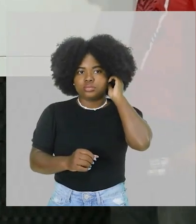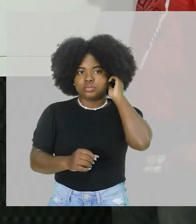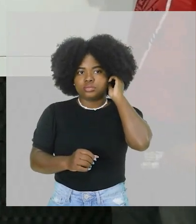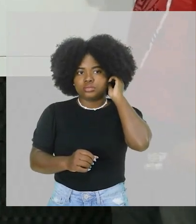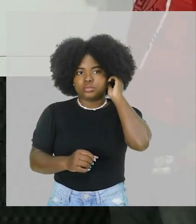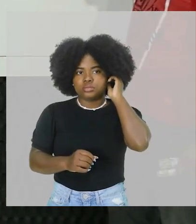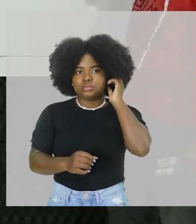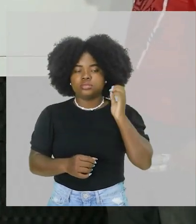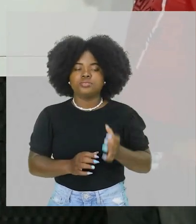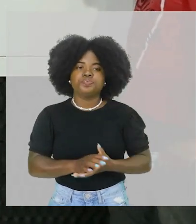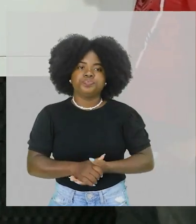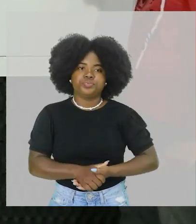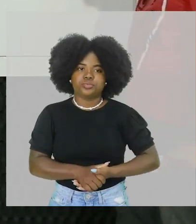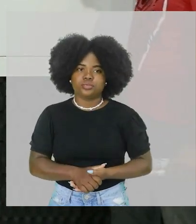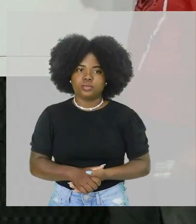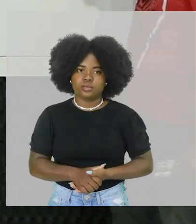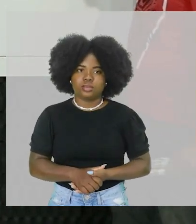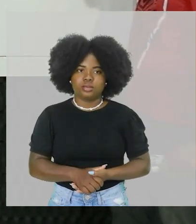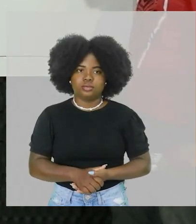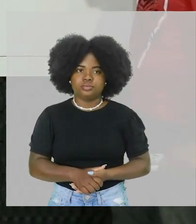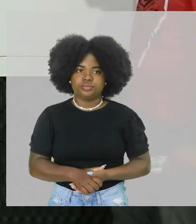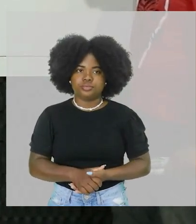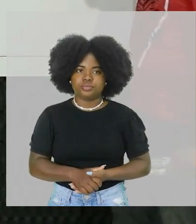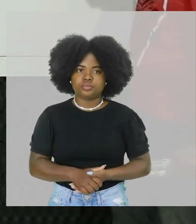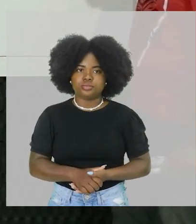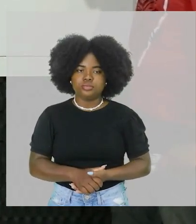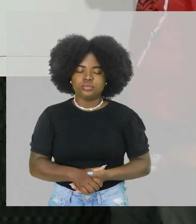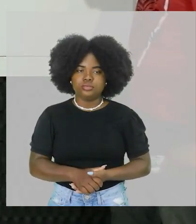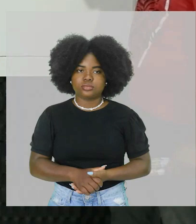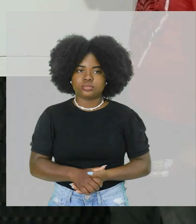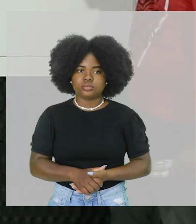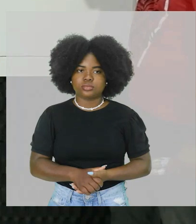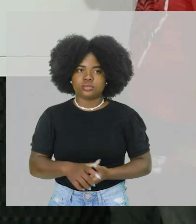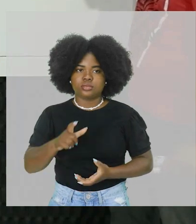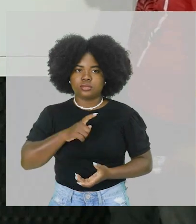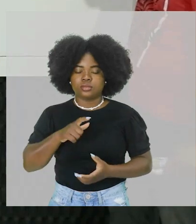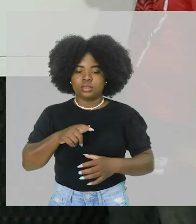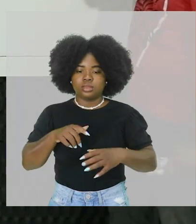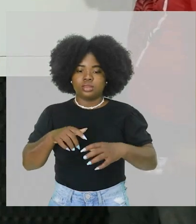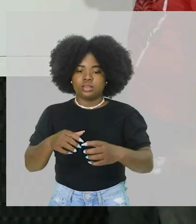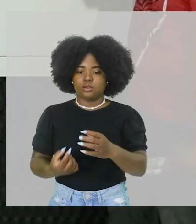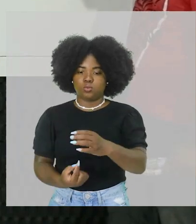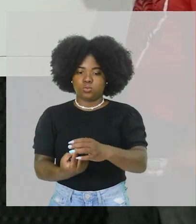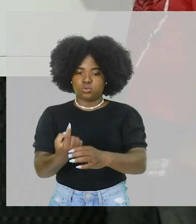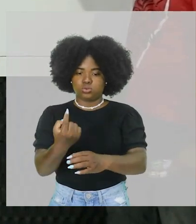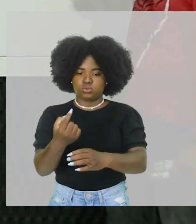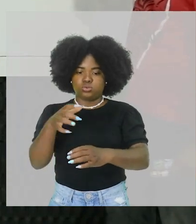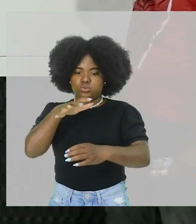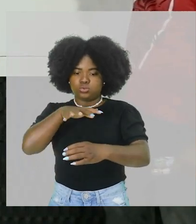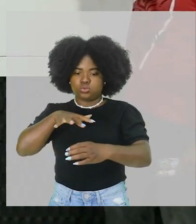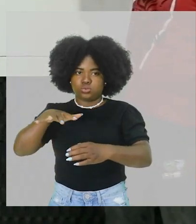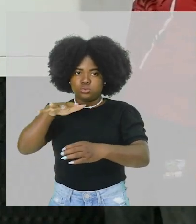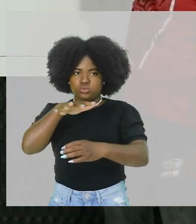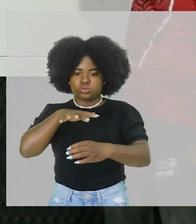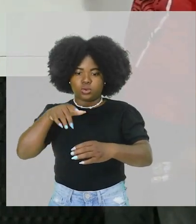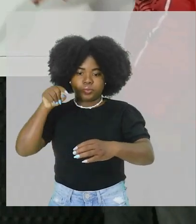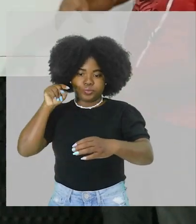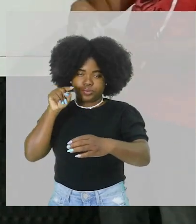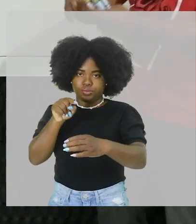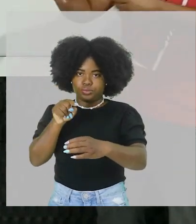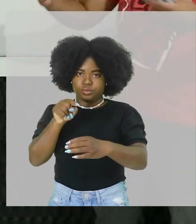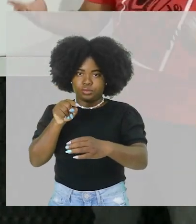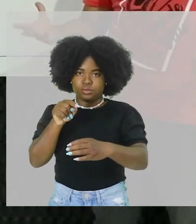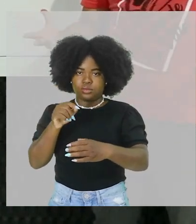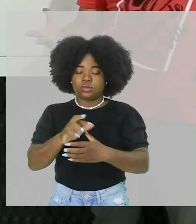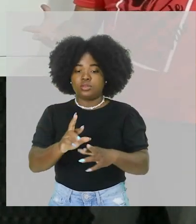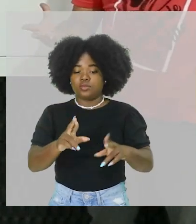tenho, por conta da geometria, o campo magnético que ele é concentrado aqui no centro dessa espira. Diferente